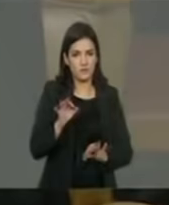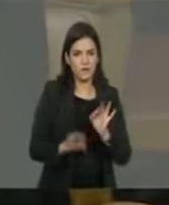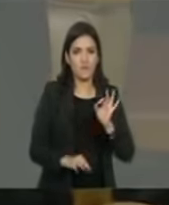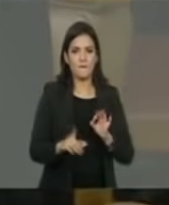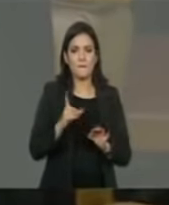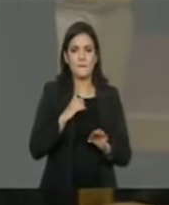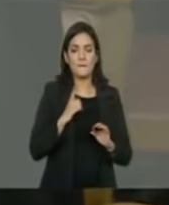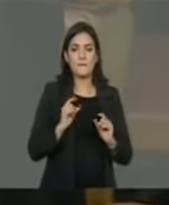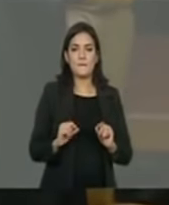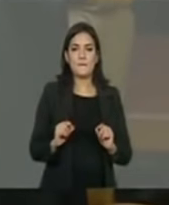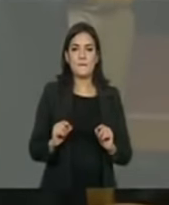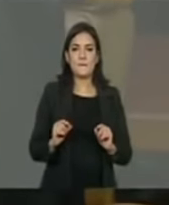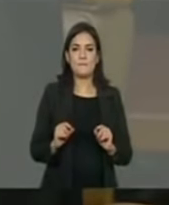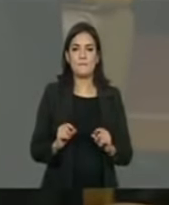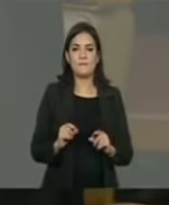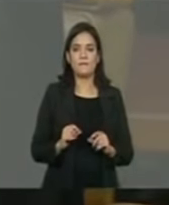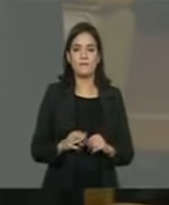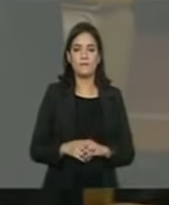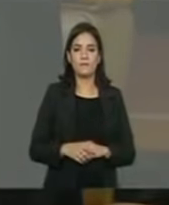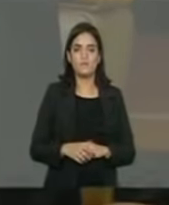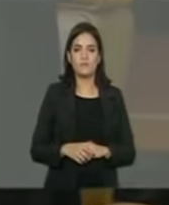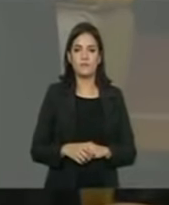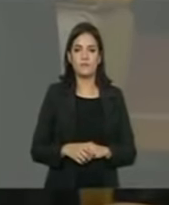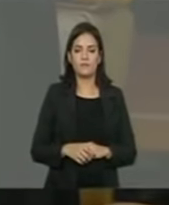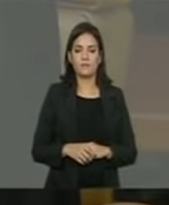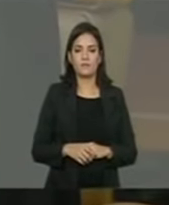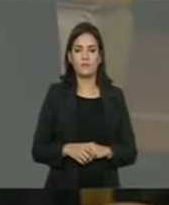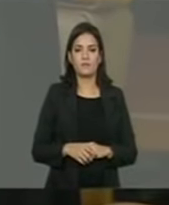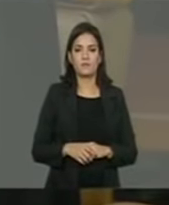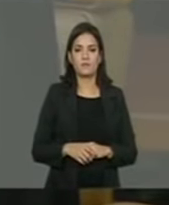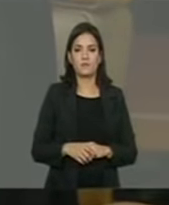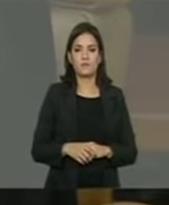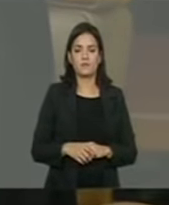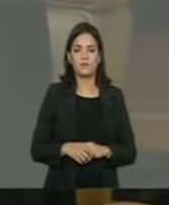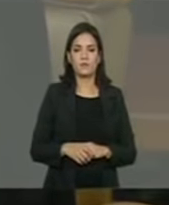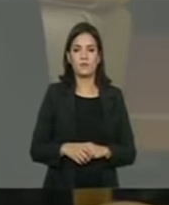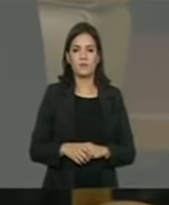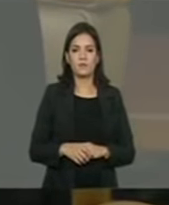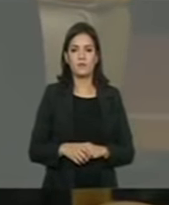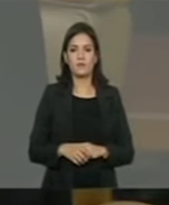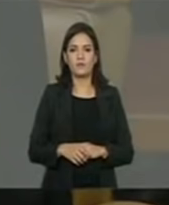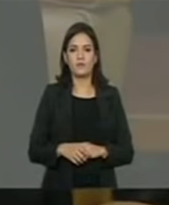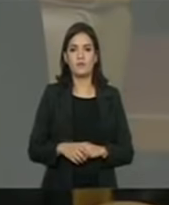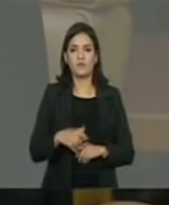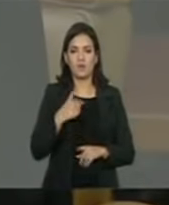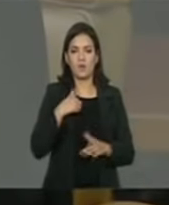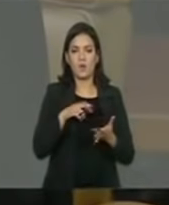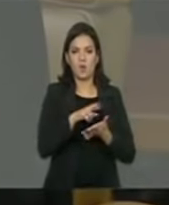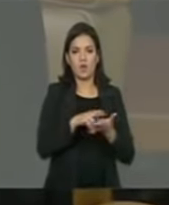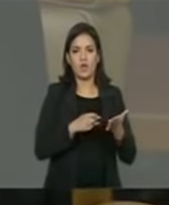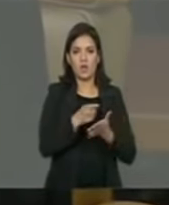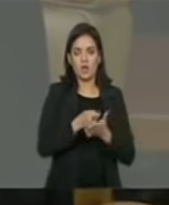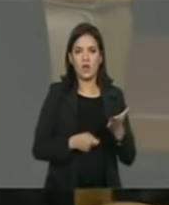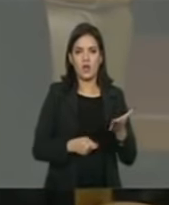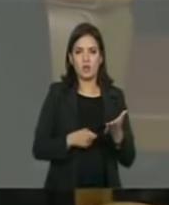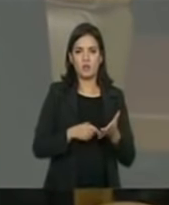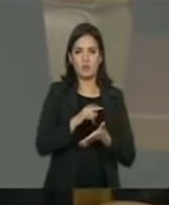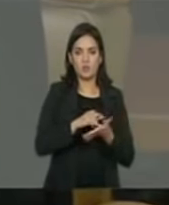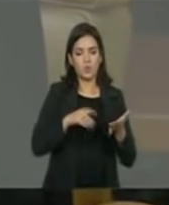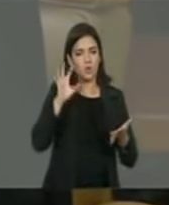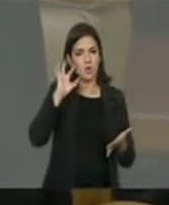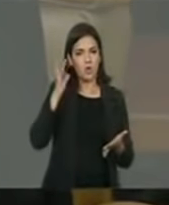consequências concluíram nesta ementa é de que fui relator do acórdão o relator